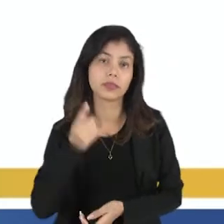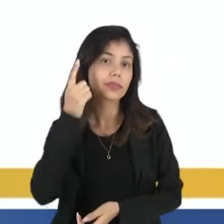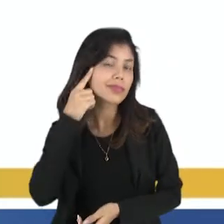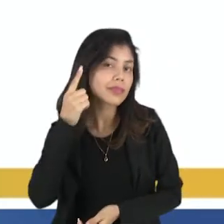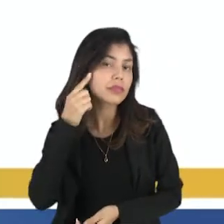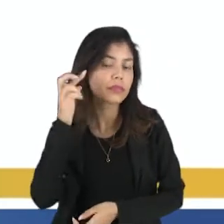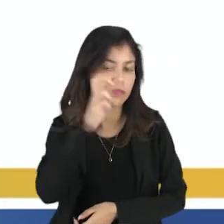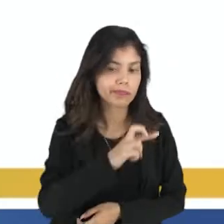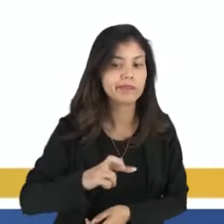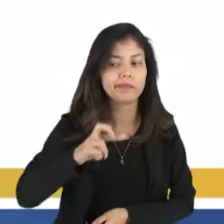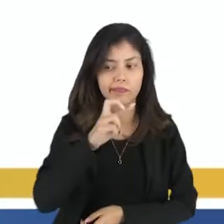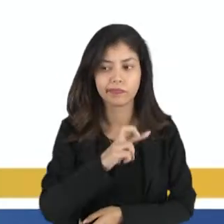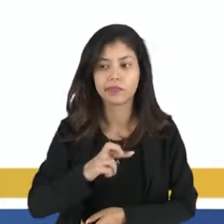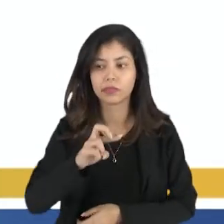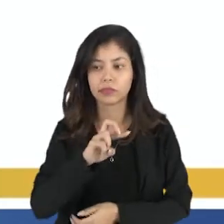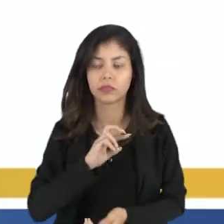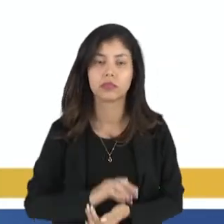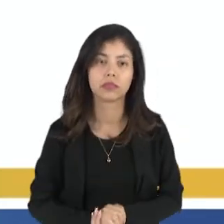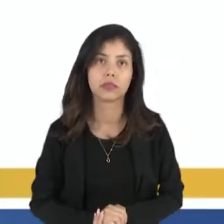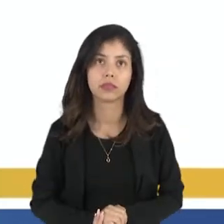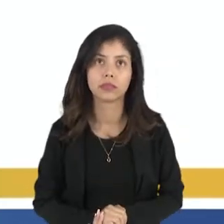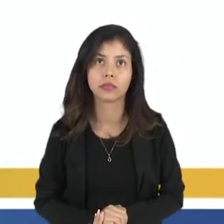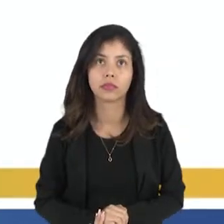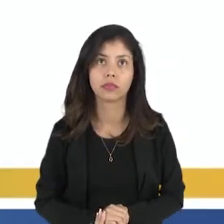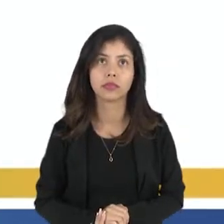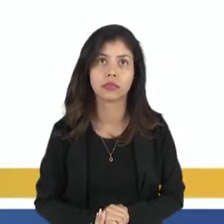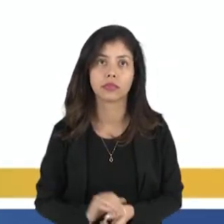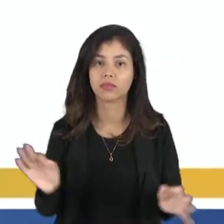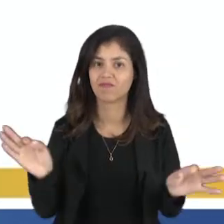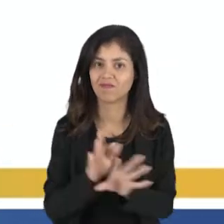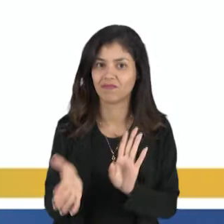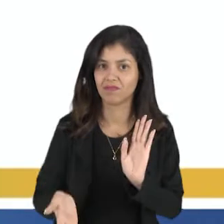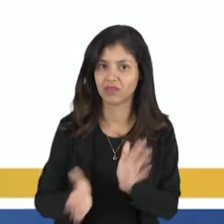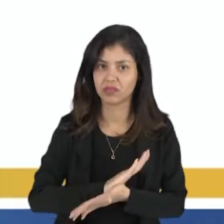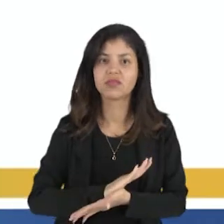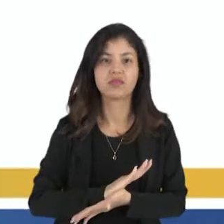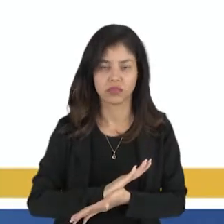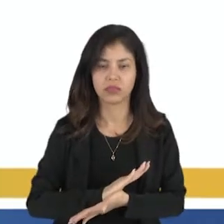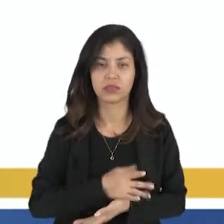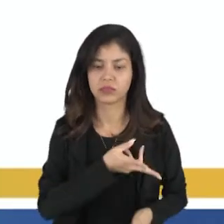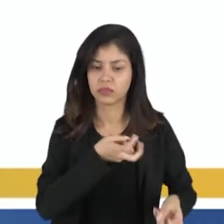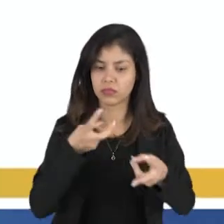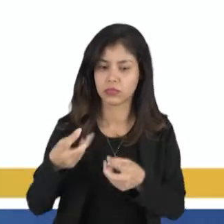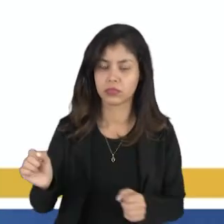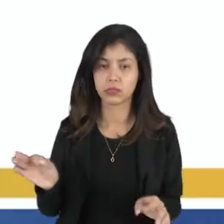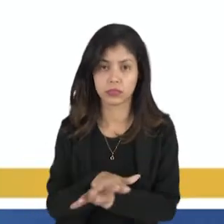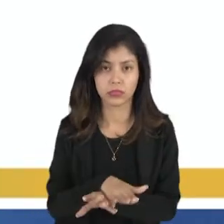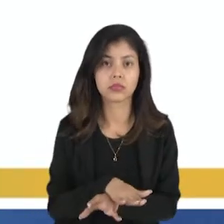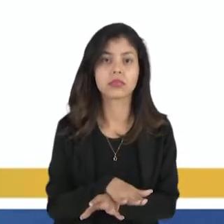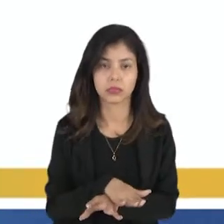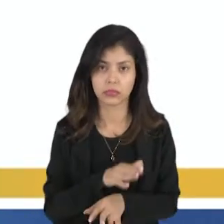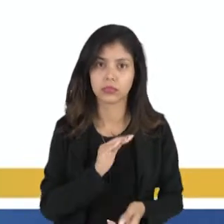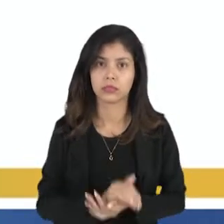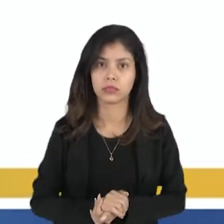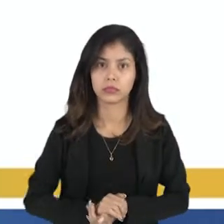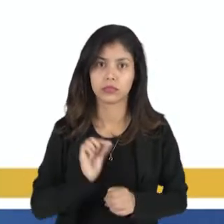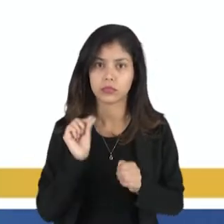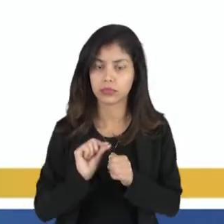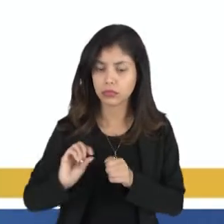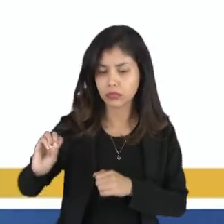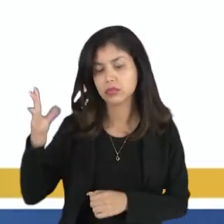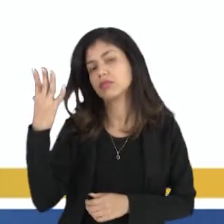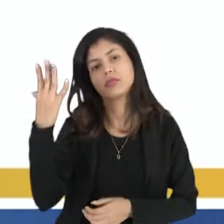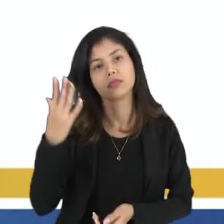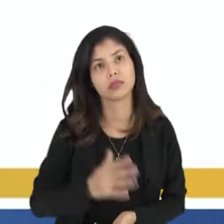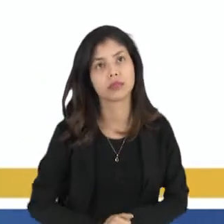para analisar que o estrago que eles fizeram, né? Para perceber a destruição que eles